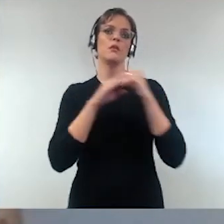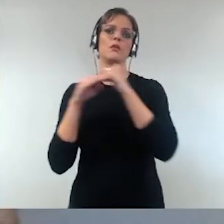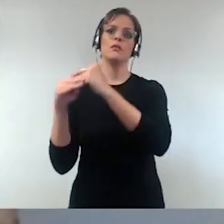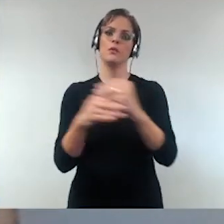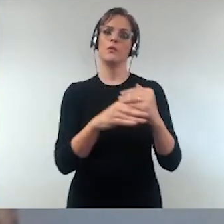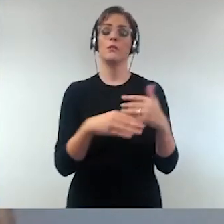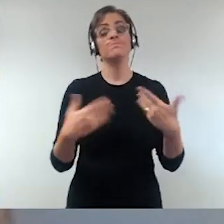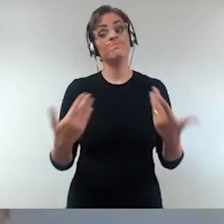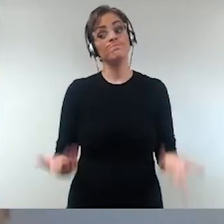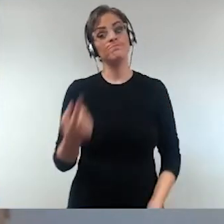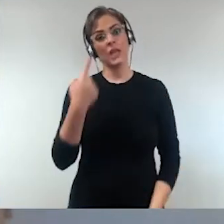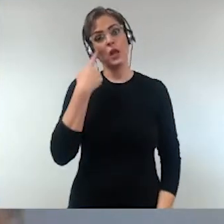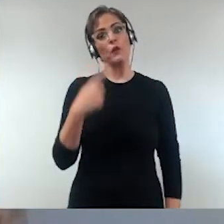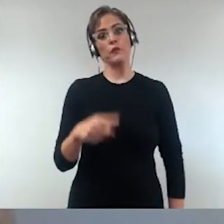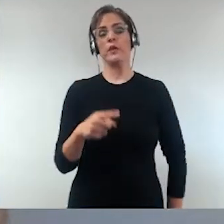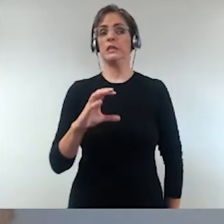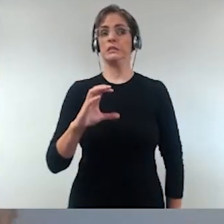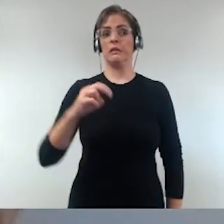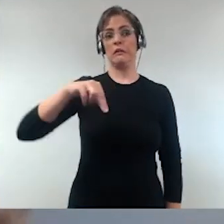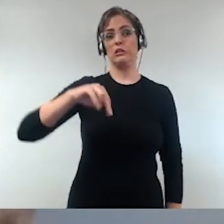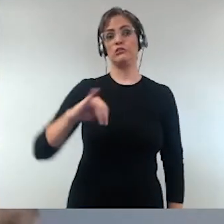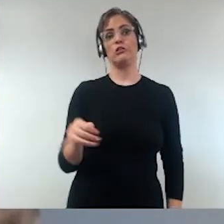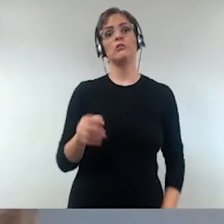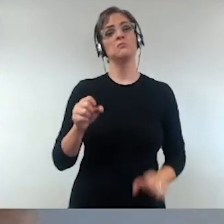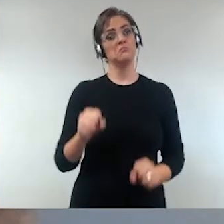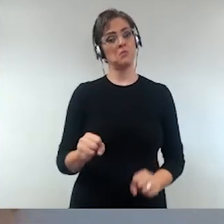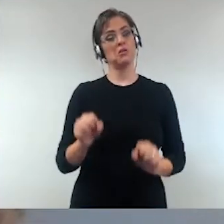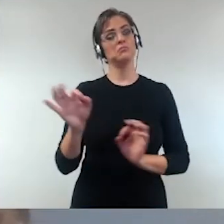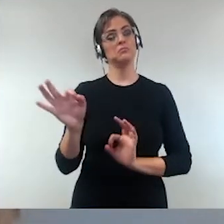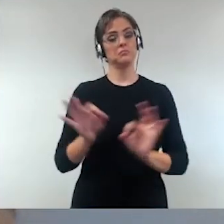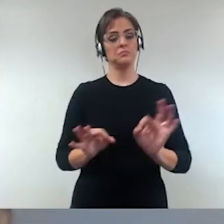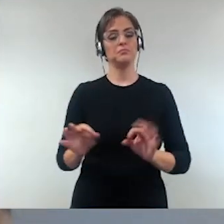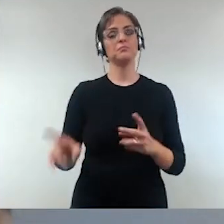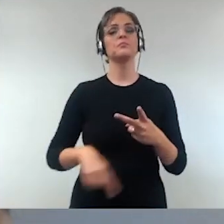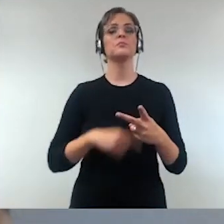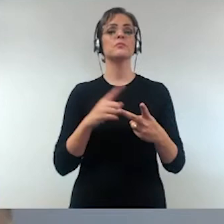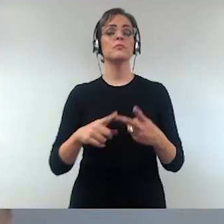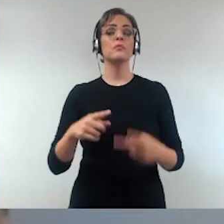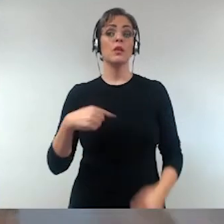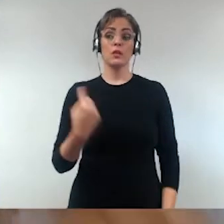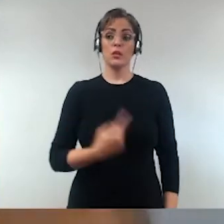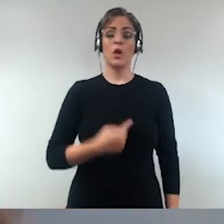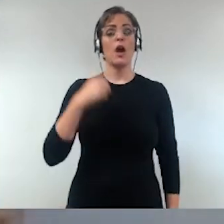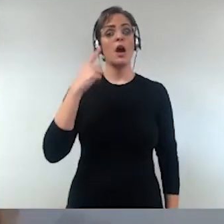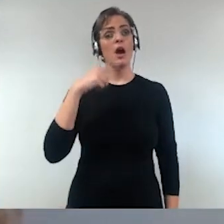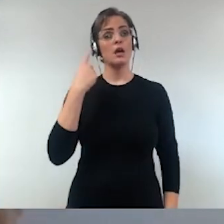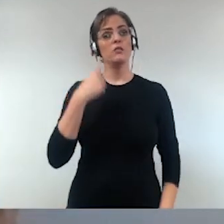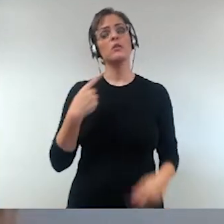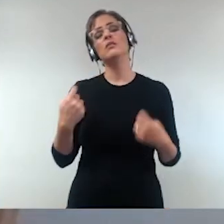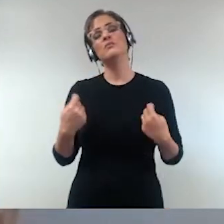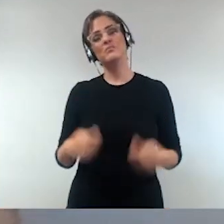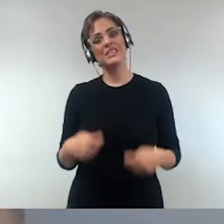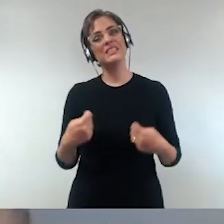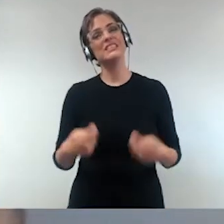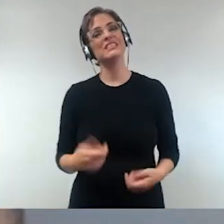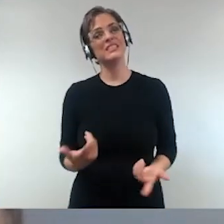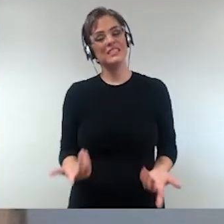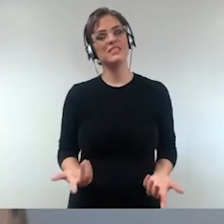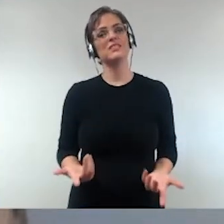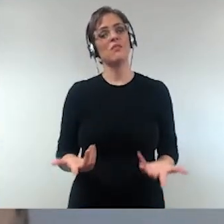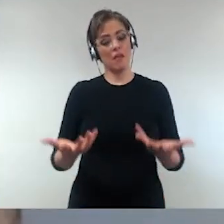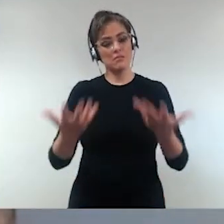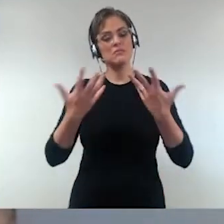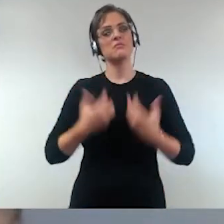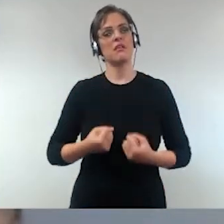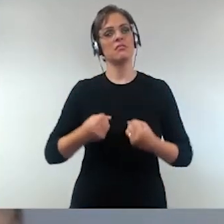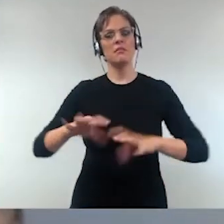CNJ, né, no papel de uniformizar essas regras. Segundo, como advogados, nós precisamos necessariamente nos apropriar, nos